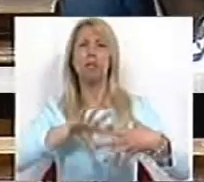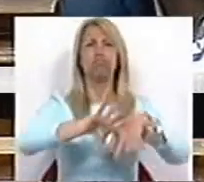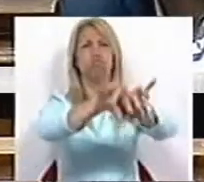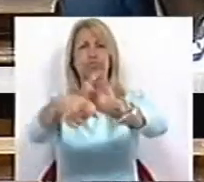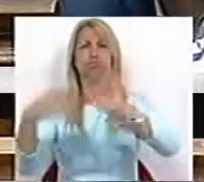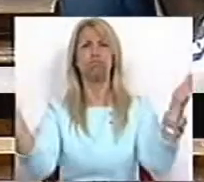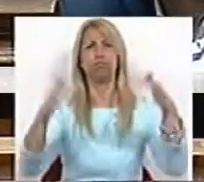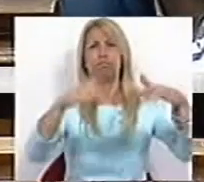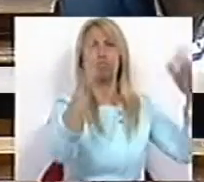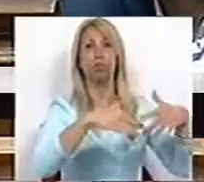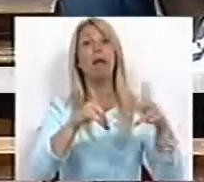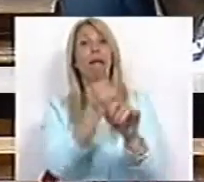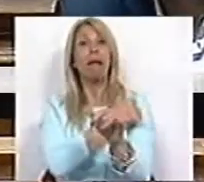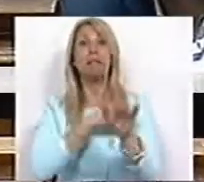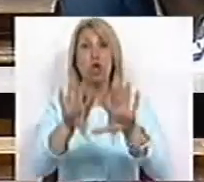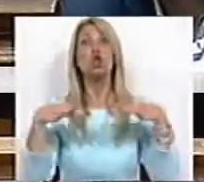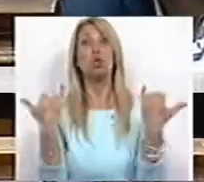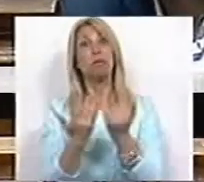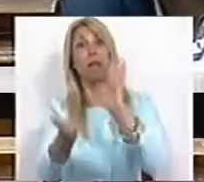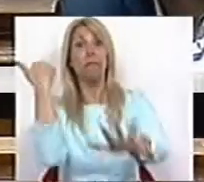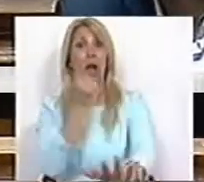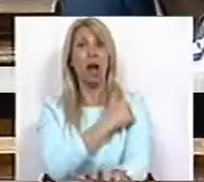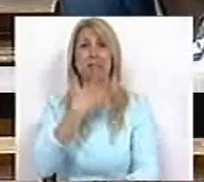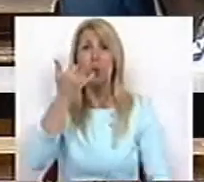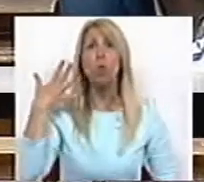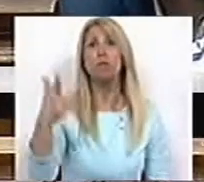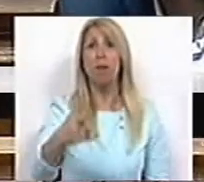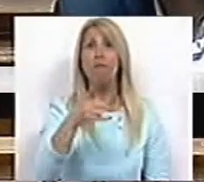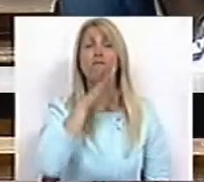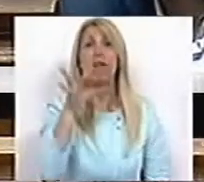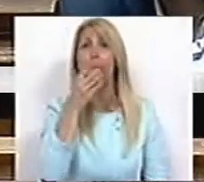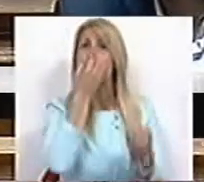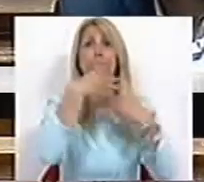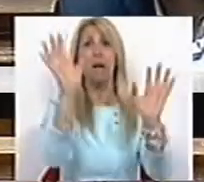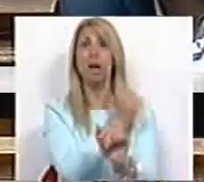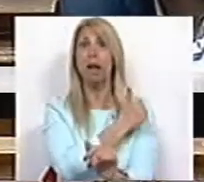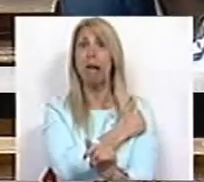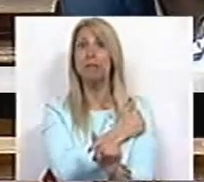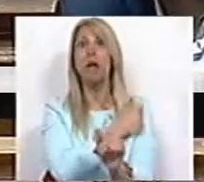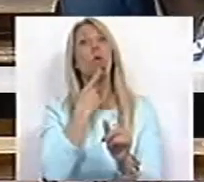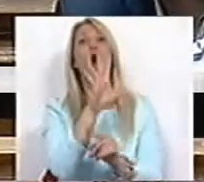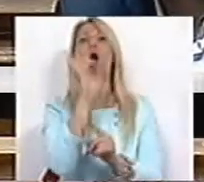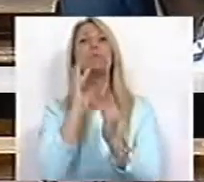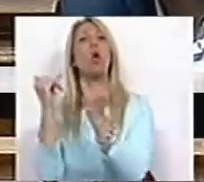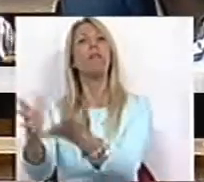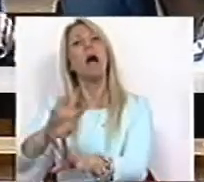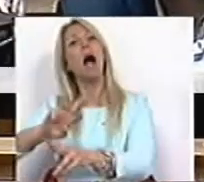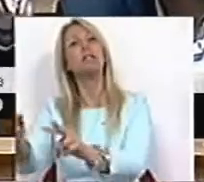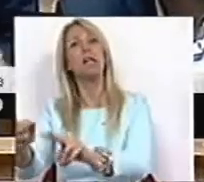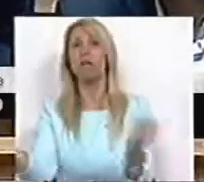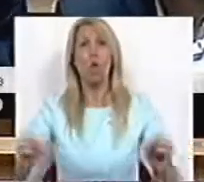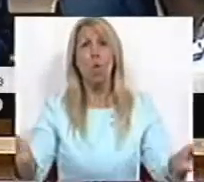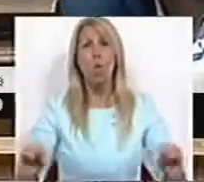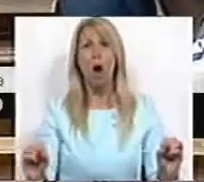e com isso retirar casa a 2.000 famílias, sem dar qualquer opção. Simultaneamente,